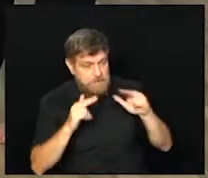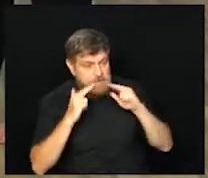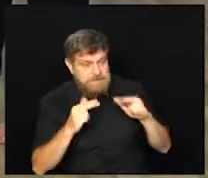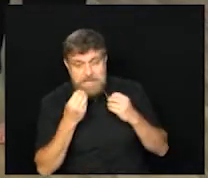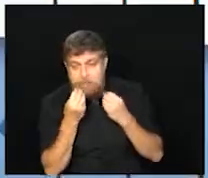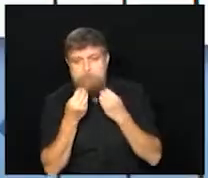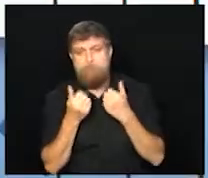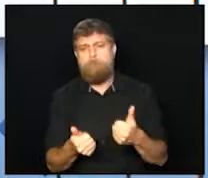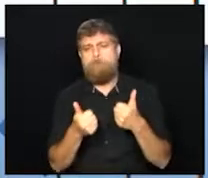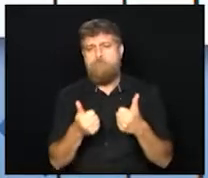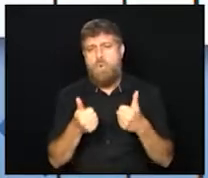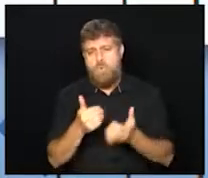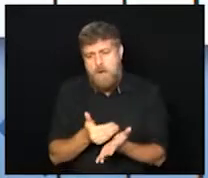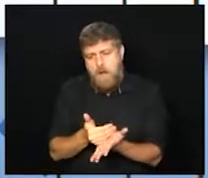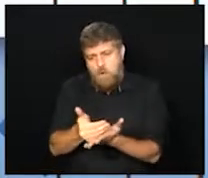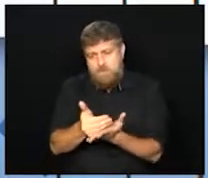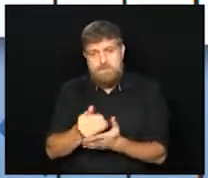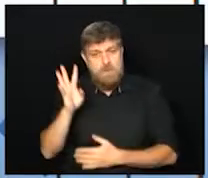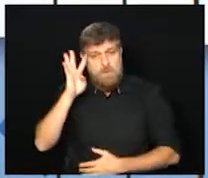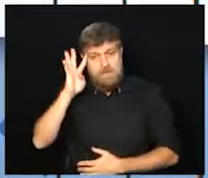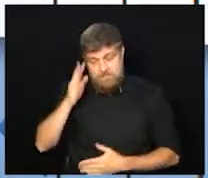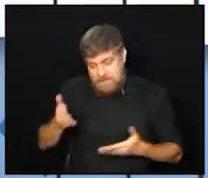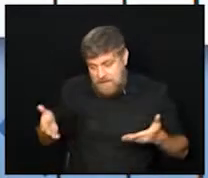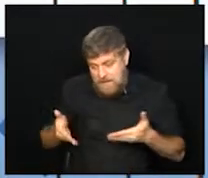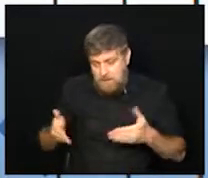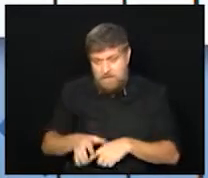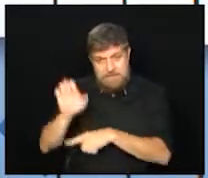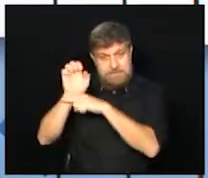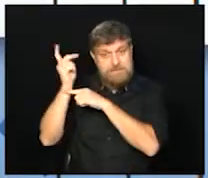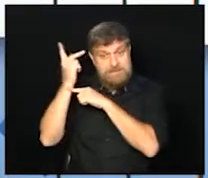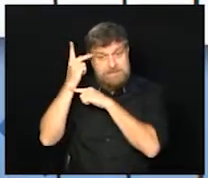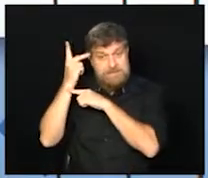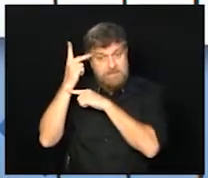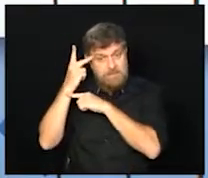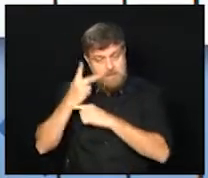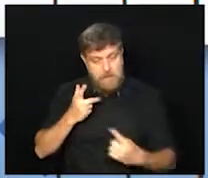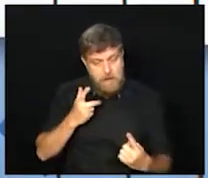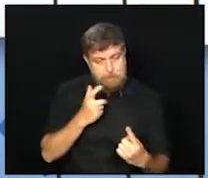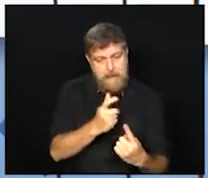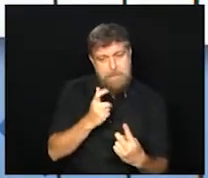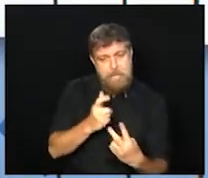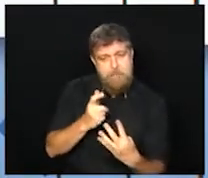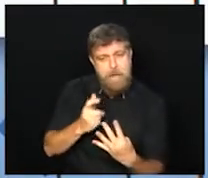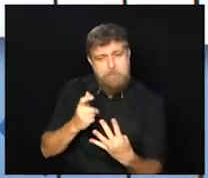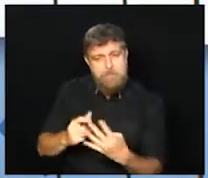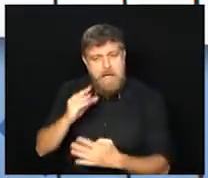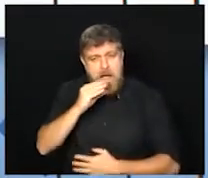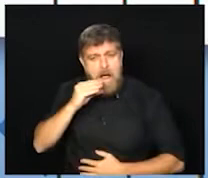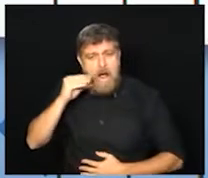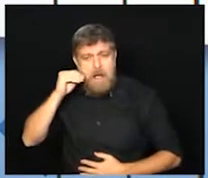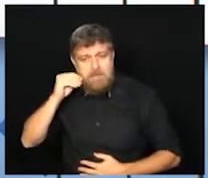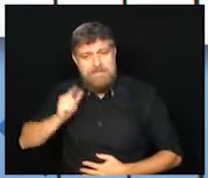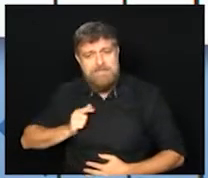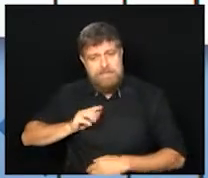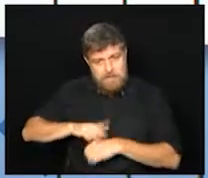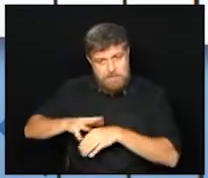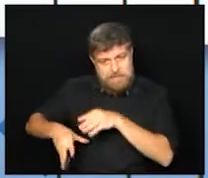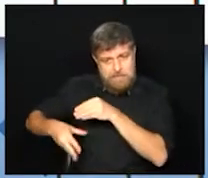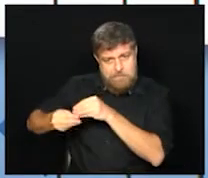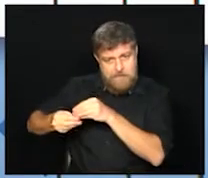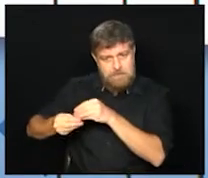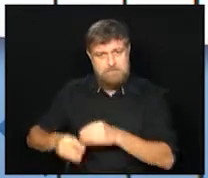notícia. Começou nesta quarta-feira no estado de São Paulo a vacinação dos adolescentes com comorbidades.